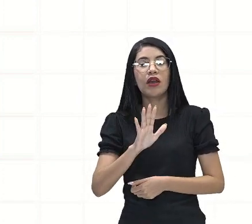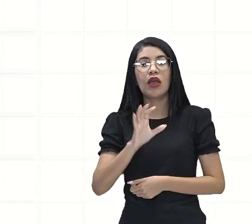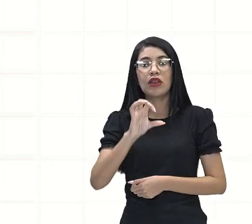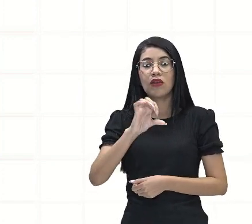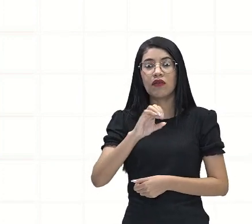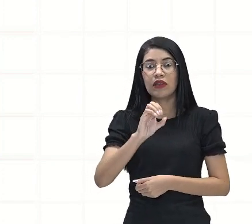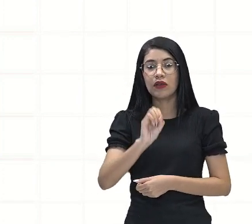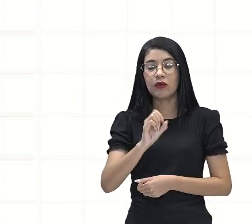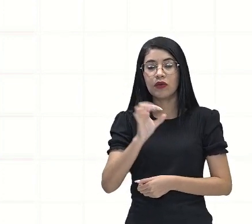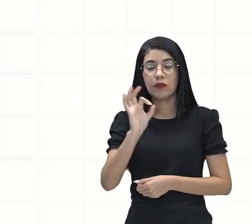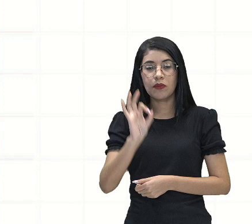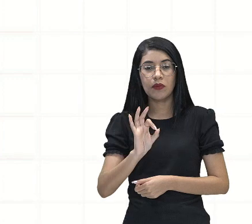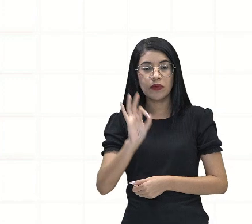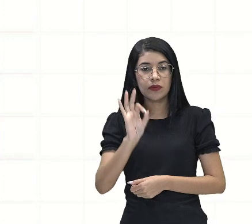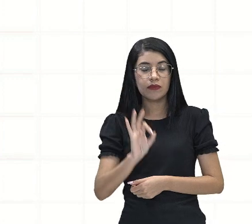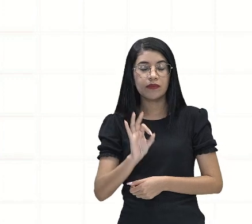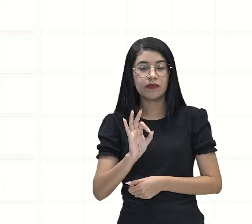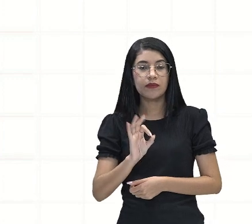98,25